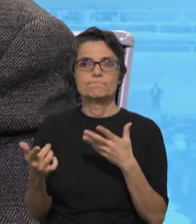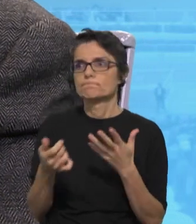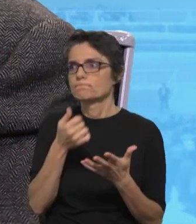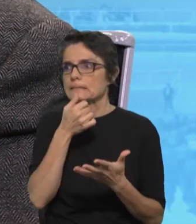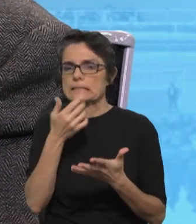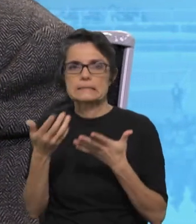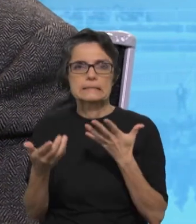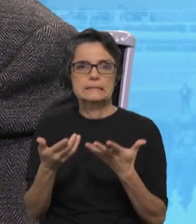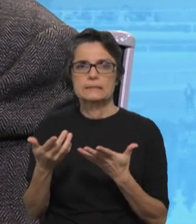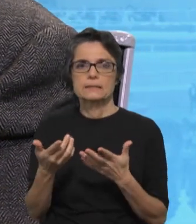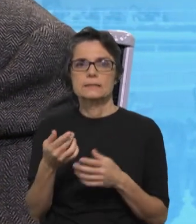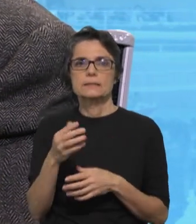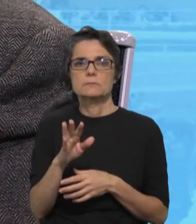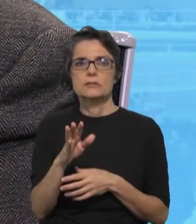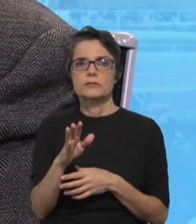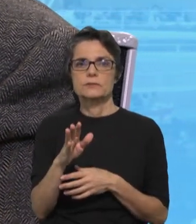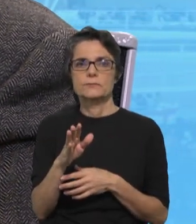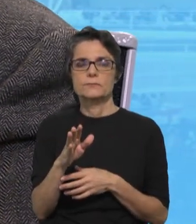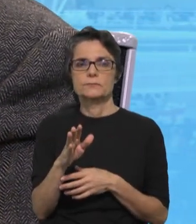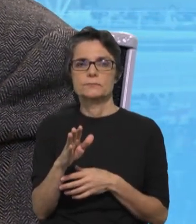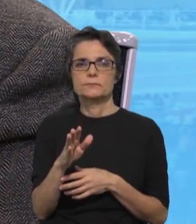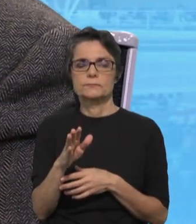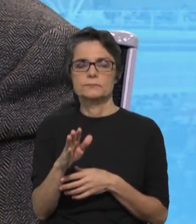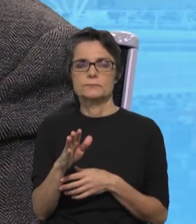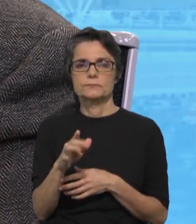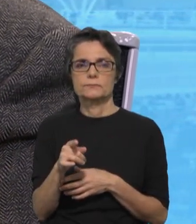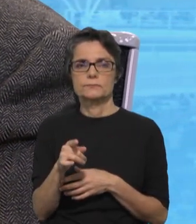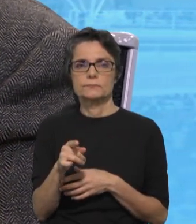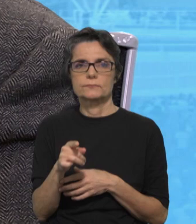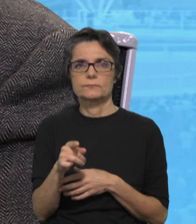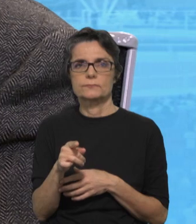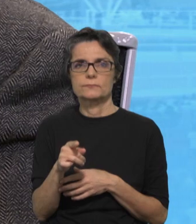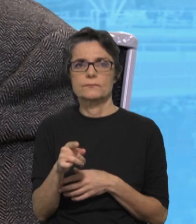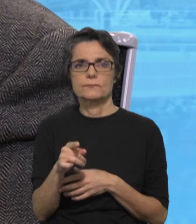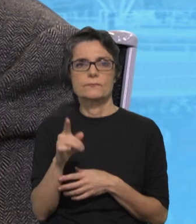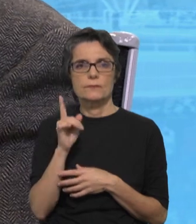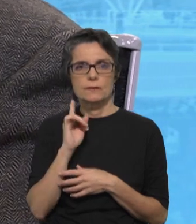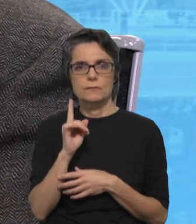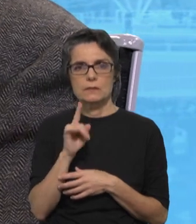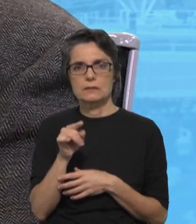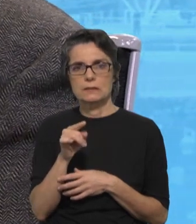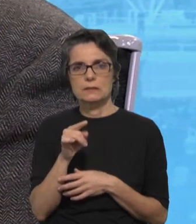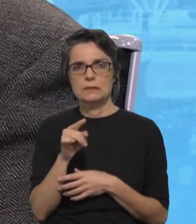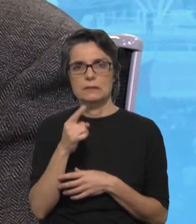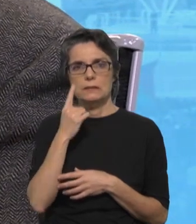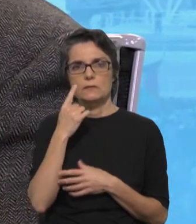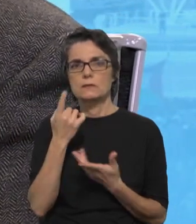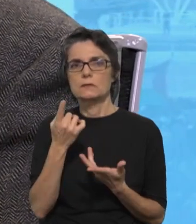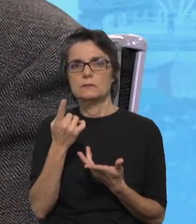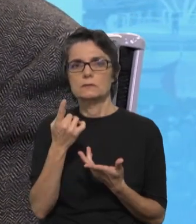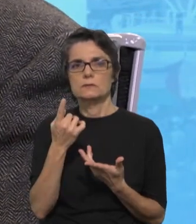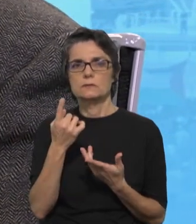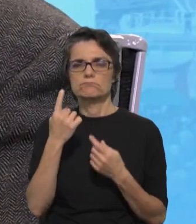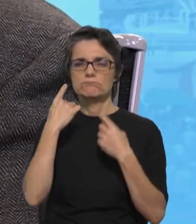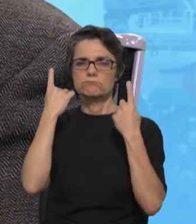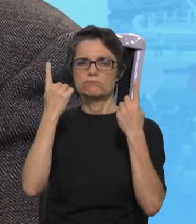dar. Mas realmente seria importante reconhecermos a coragem daqueles